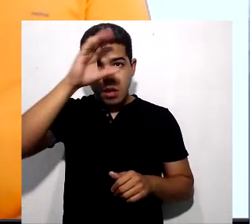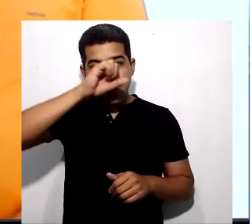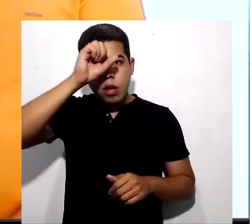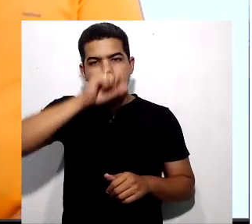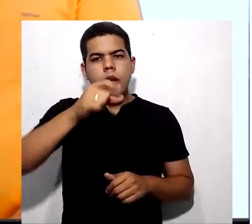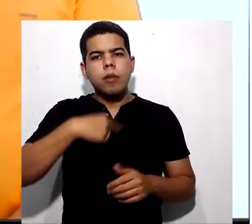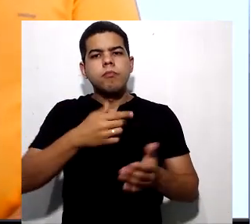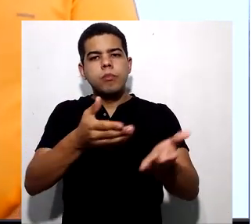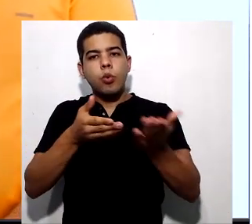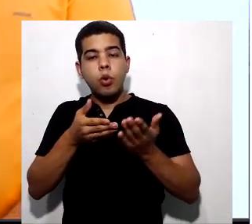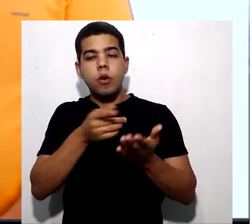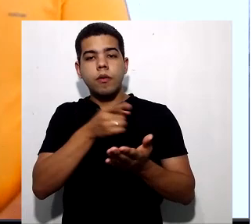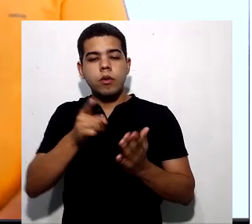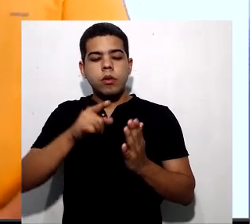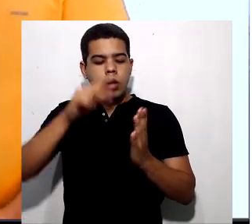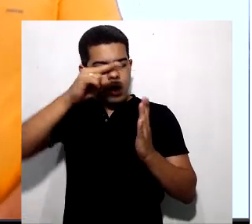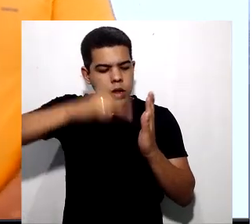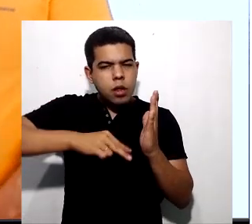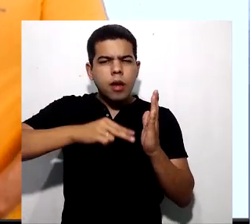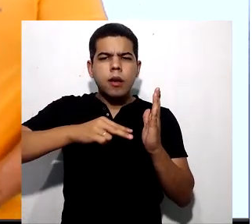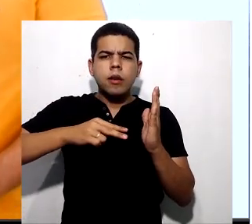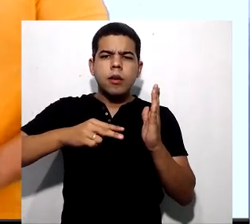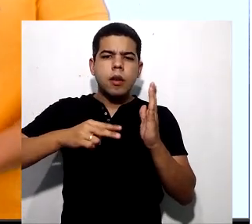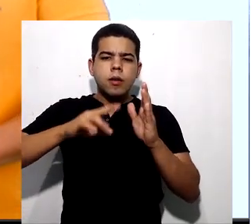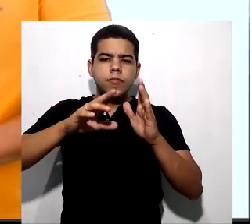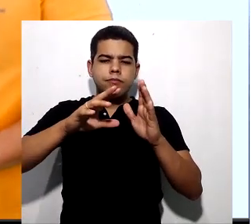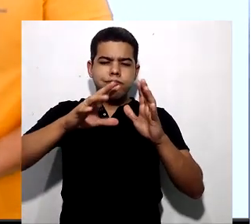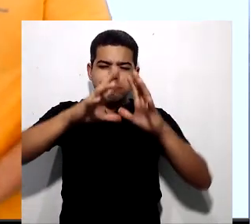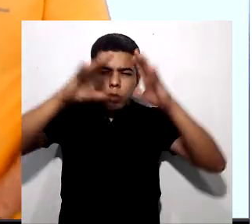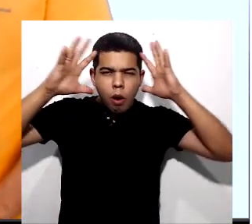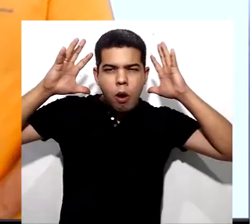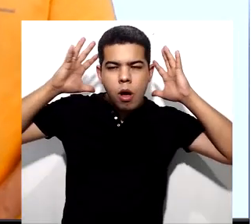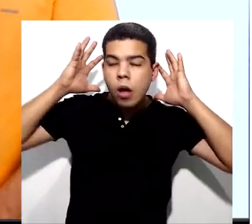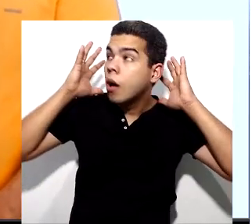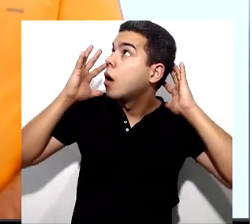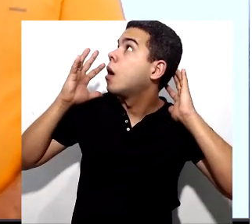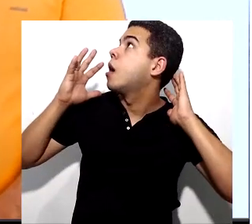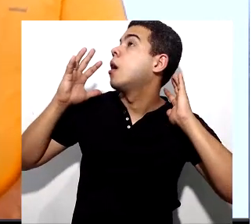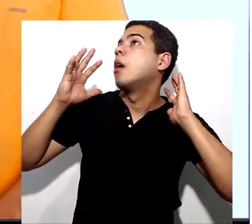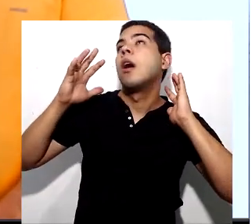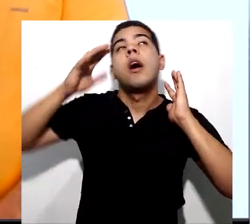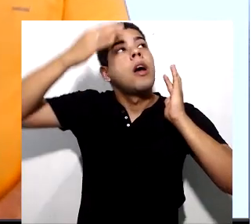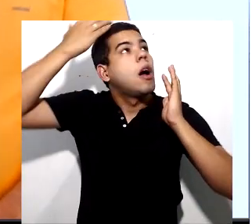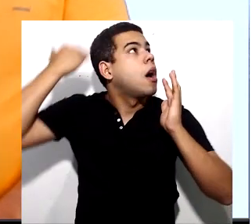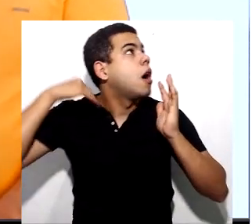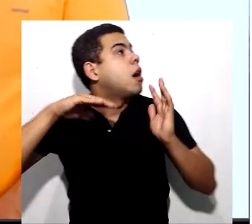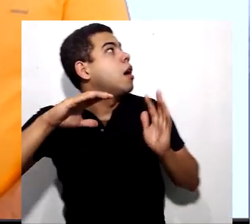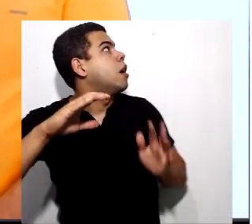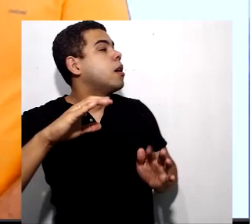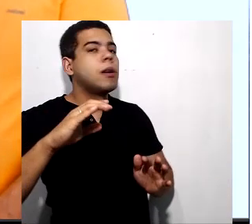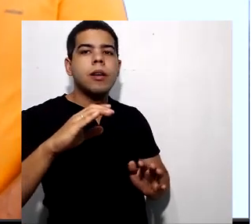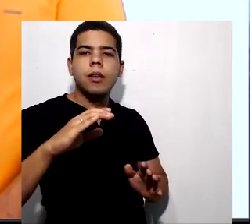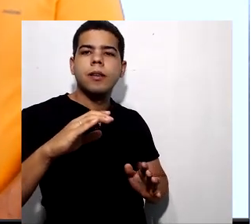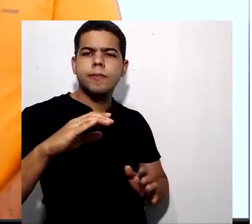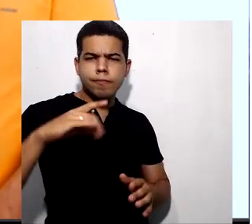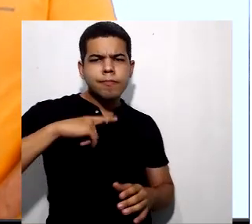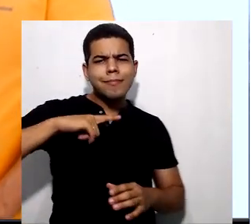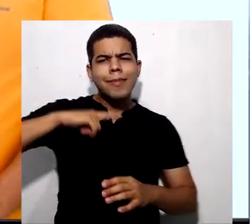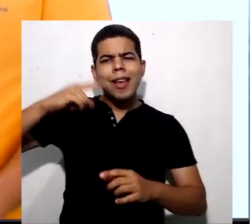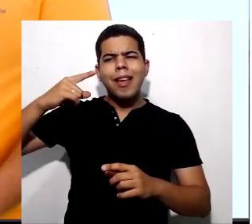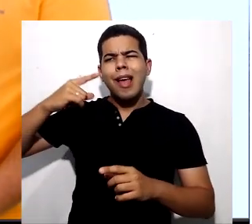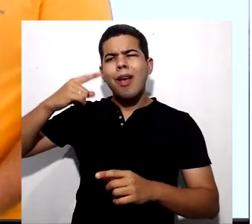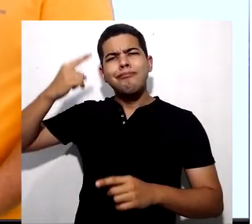a todos vocês a lerem, a adentrar neste universo de Clarice Lispector, desse interrogar-se. Certa vez,